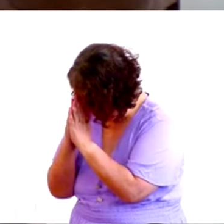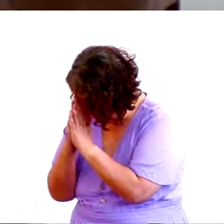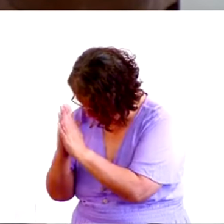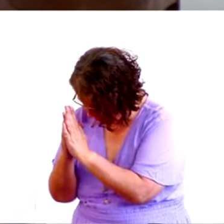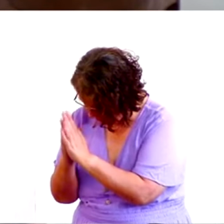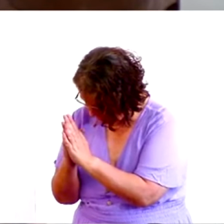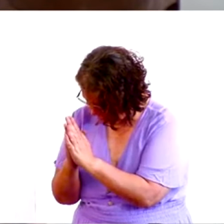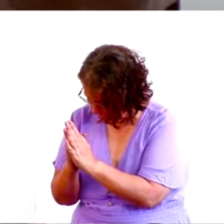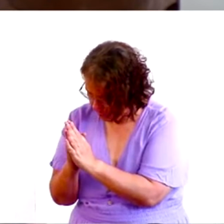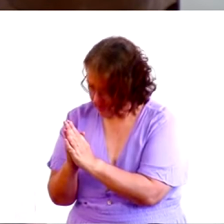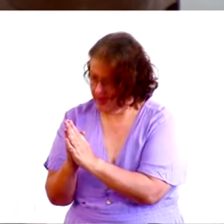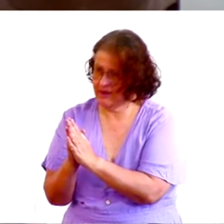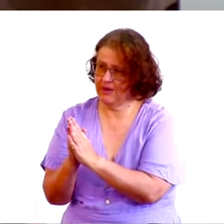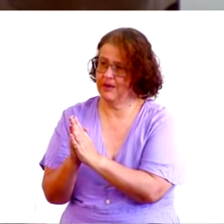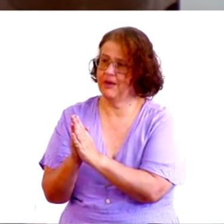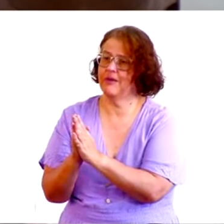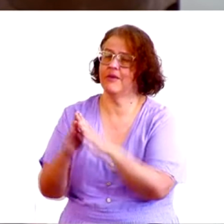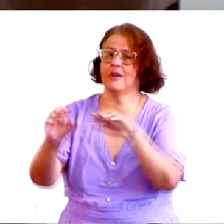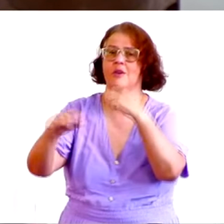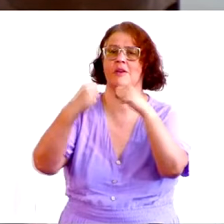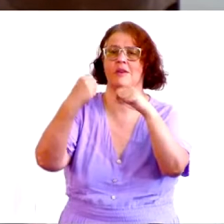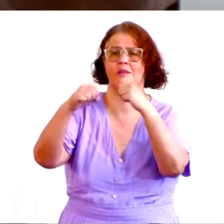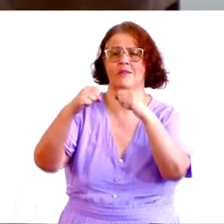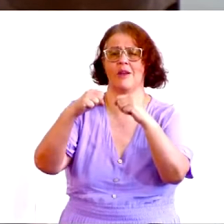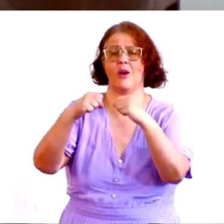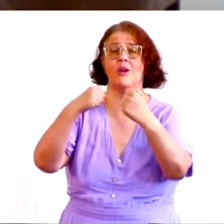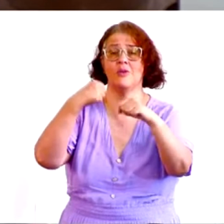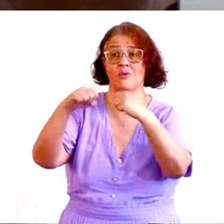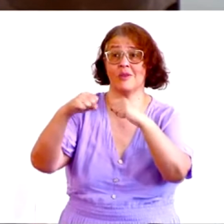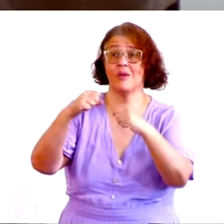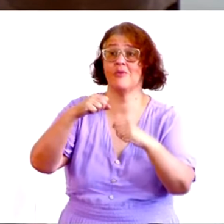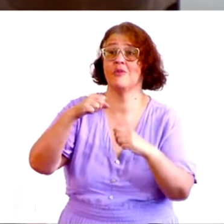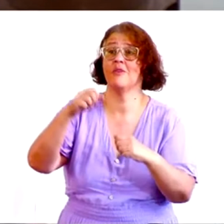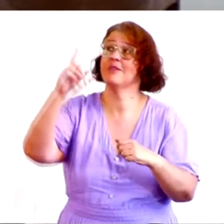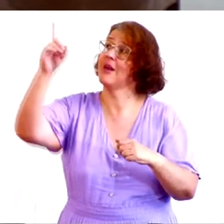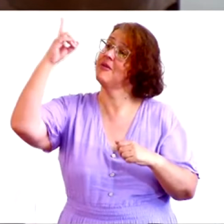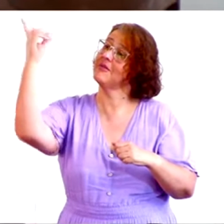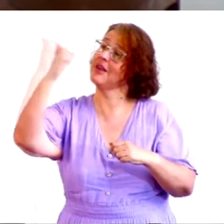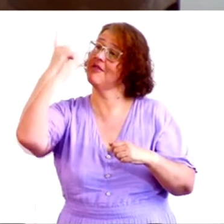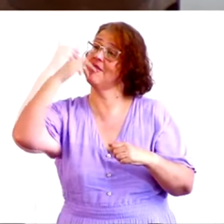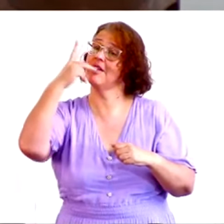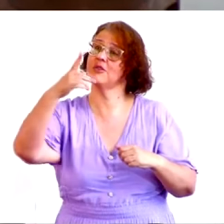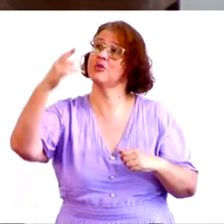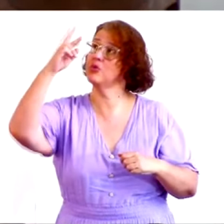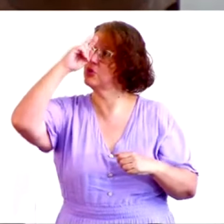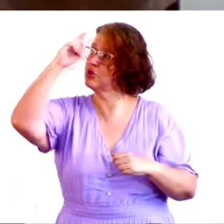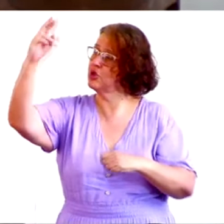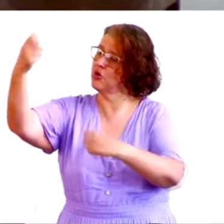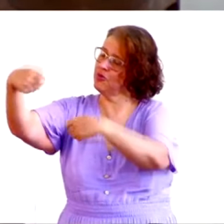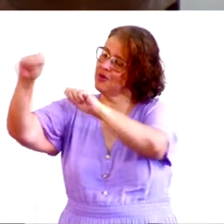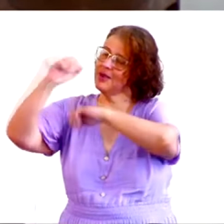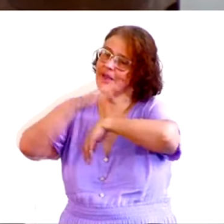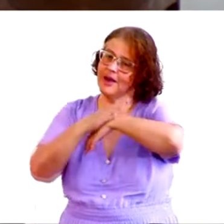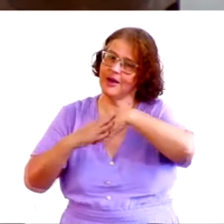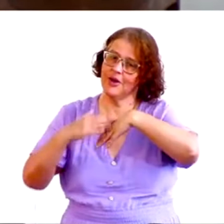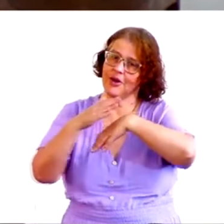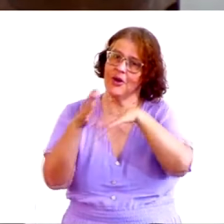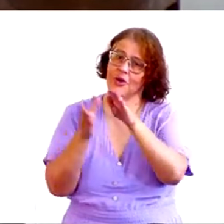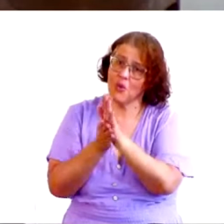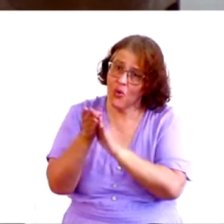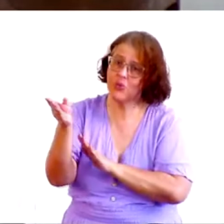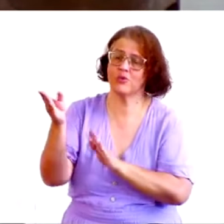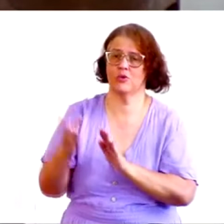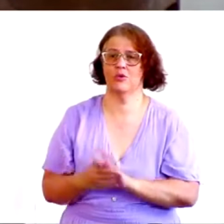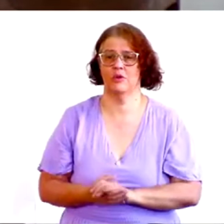seus Salmos o senhor me aconselha eu sei quem é o senhor Eu já estive em dificuldades com o senhor eu